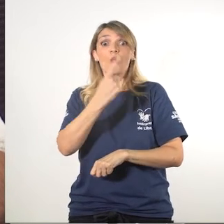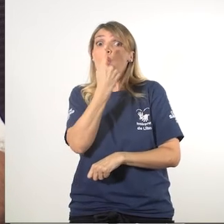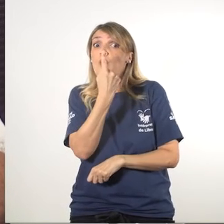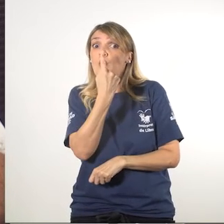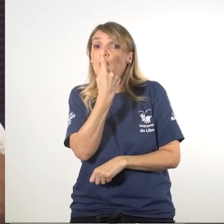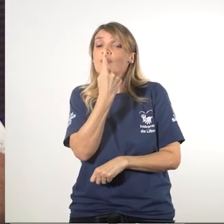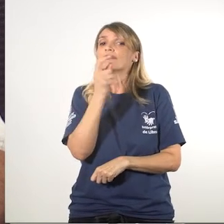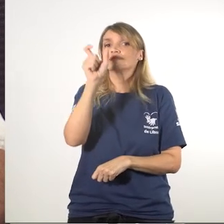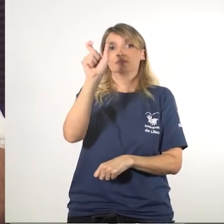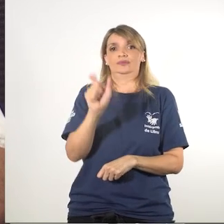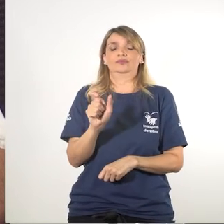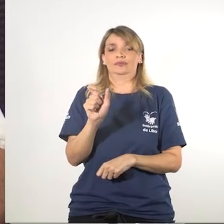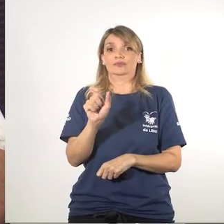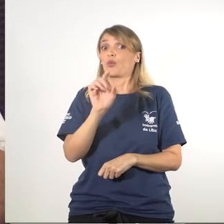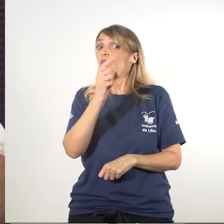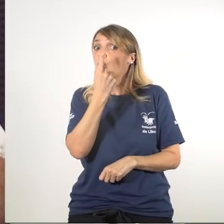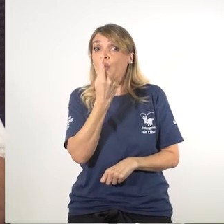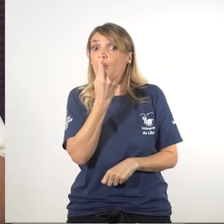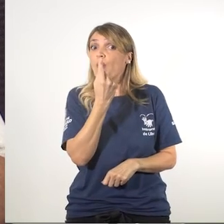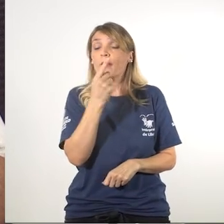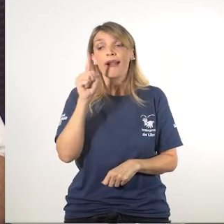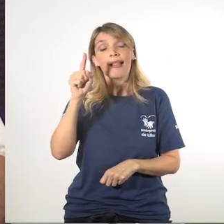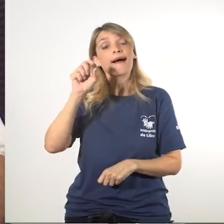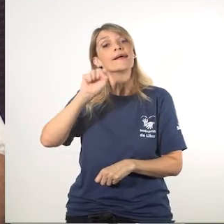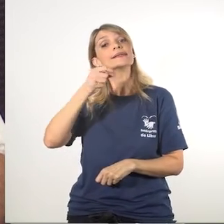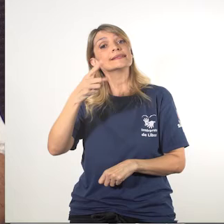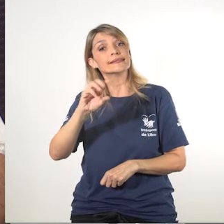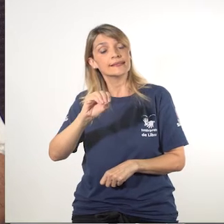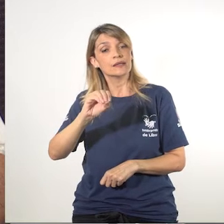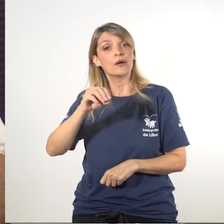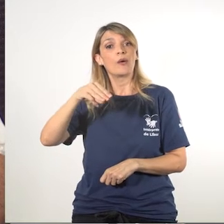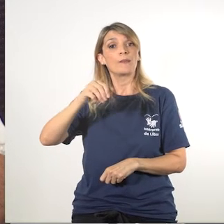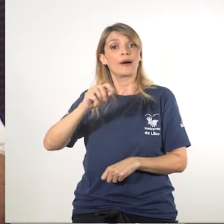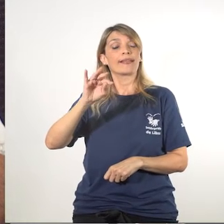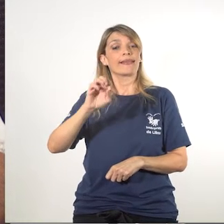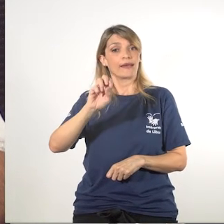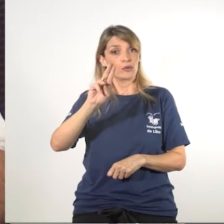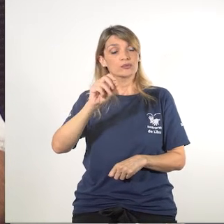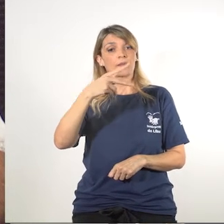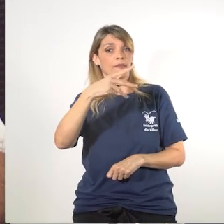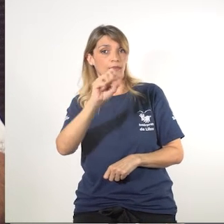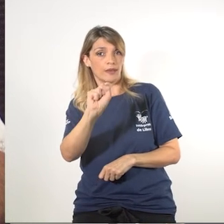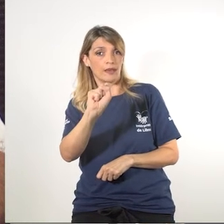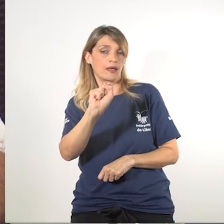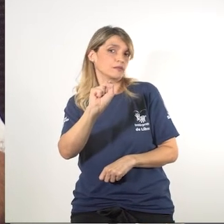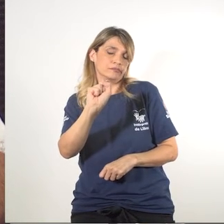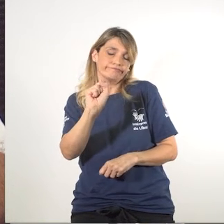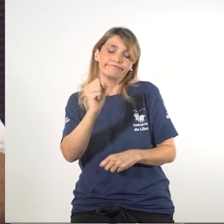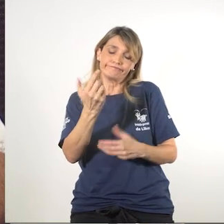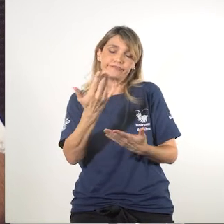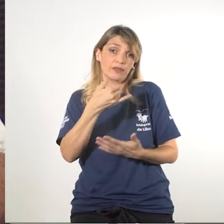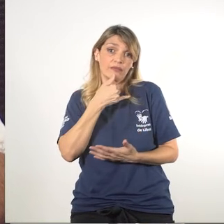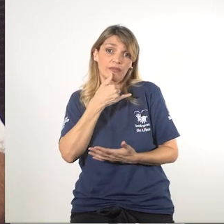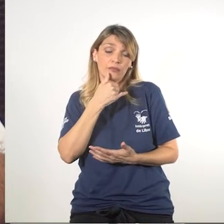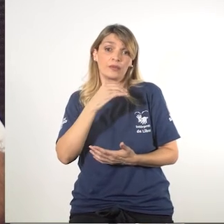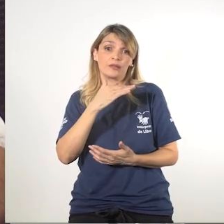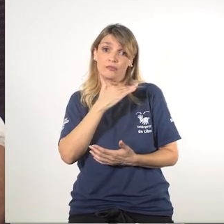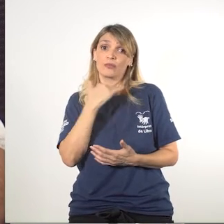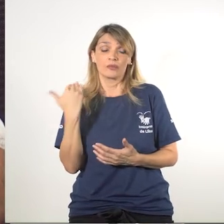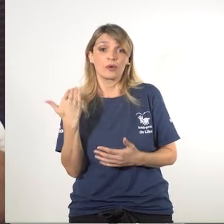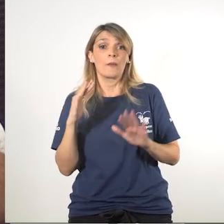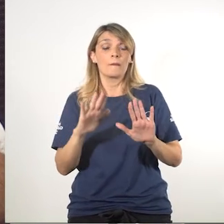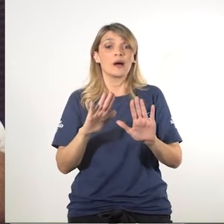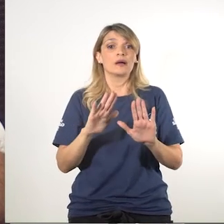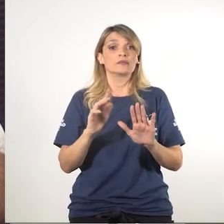específico de São Mateus, né? do ponto de atendimento de São Mateus, e, eventualmente, outras mortes que nós